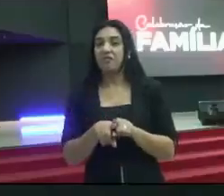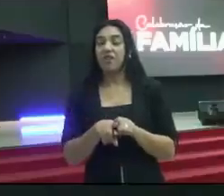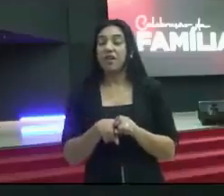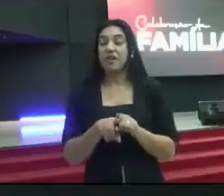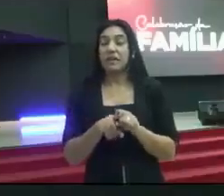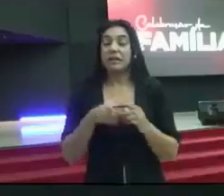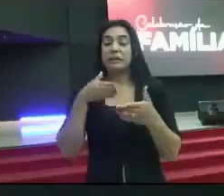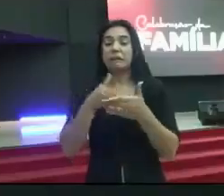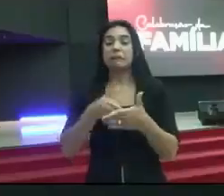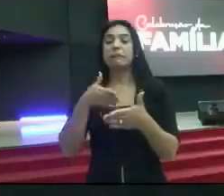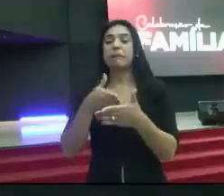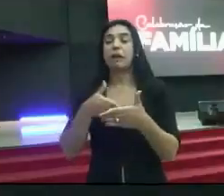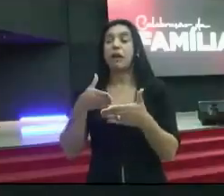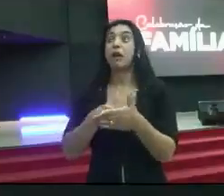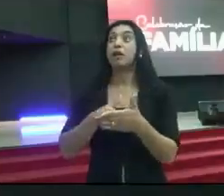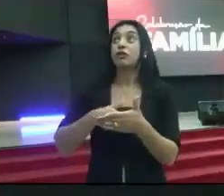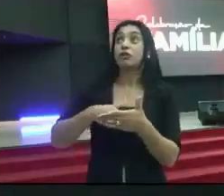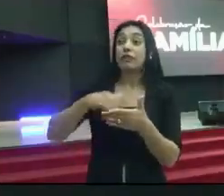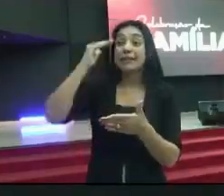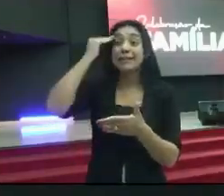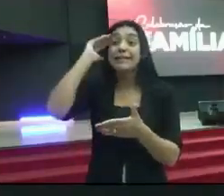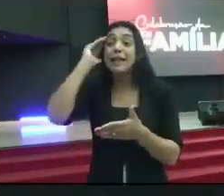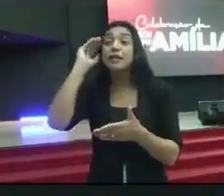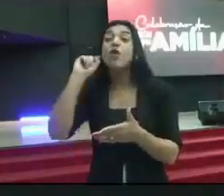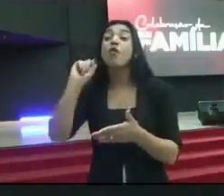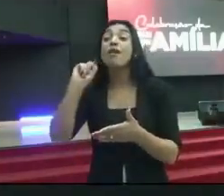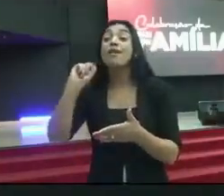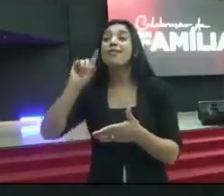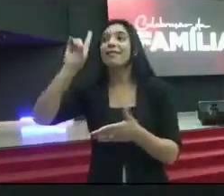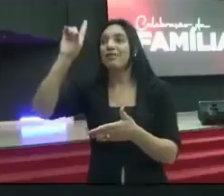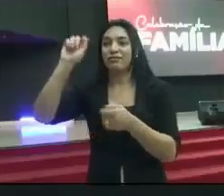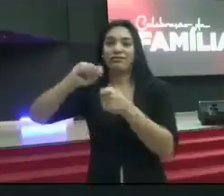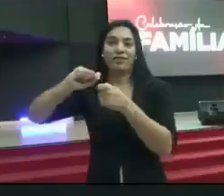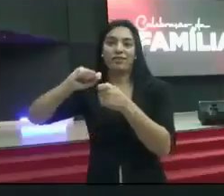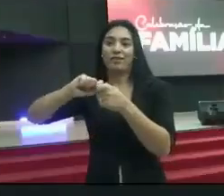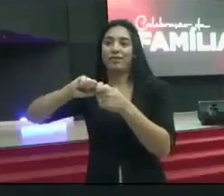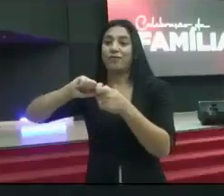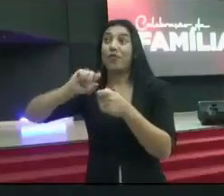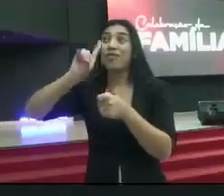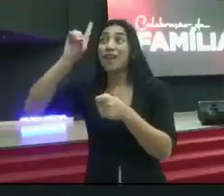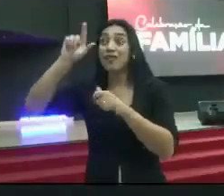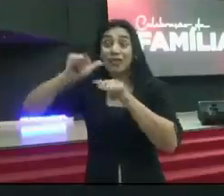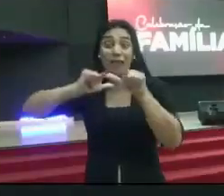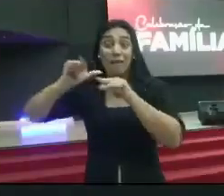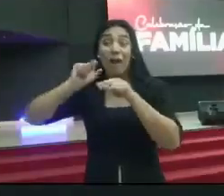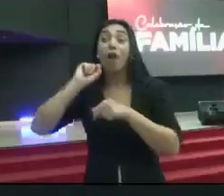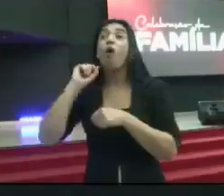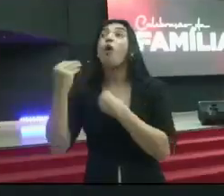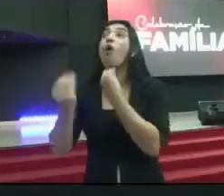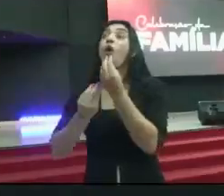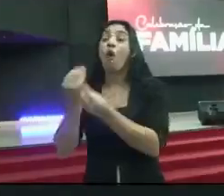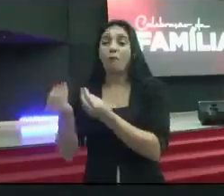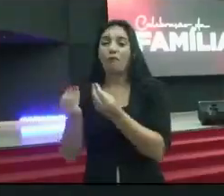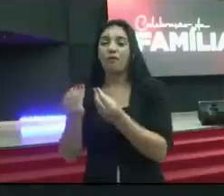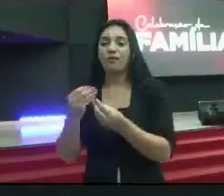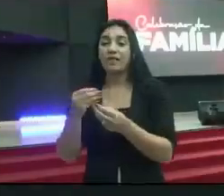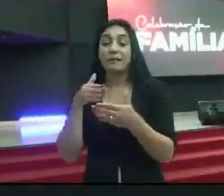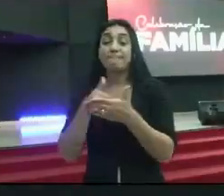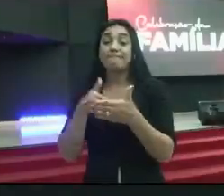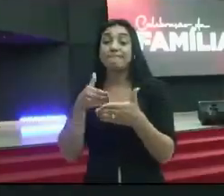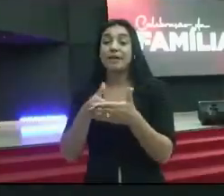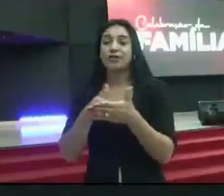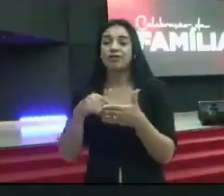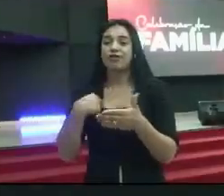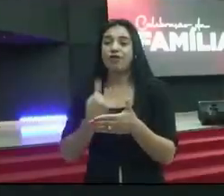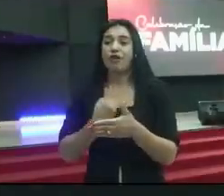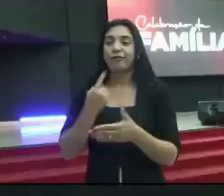de discernir Deus trabalhando na nossa história. E é muito interessante que o